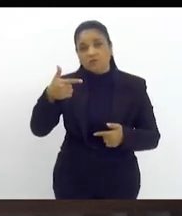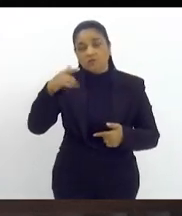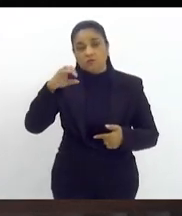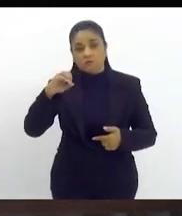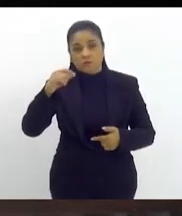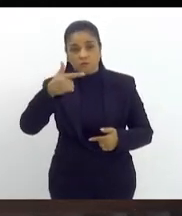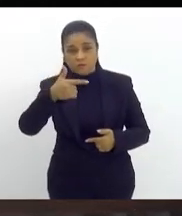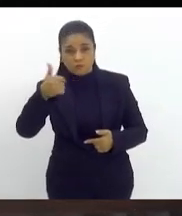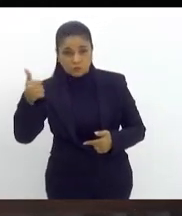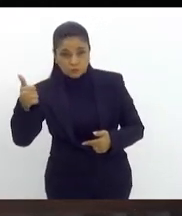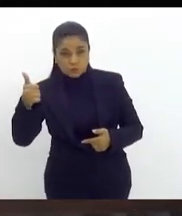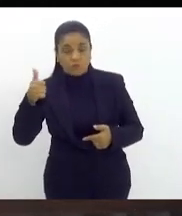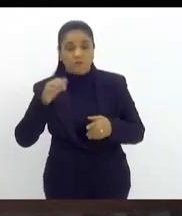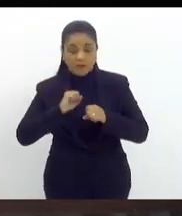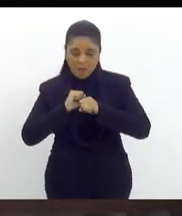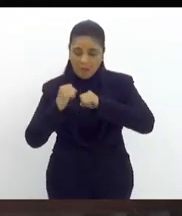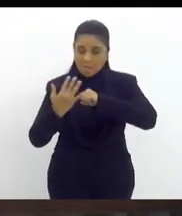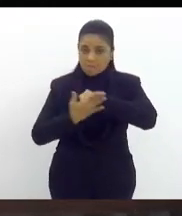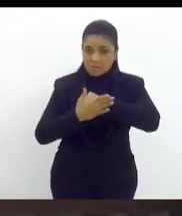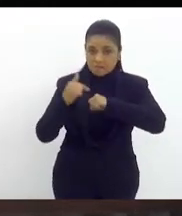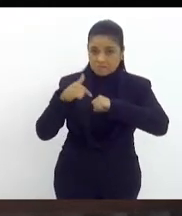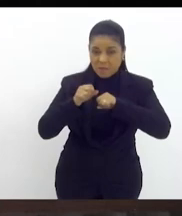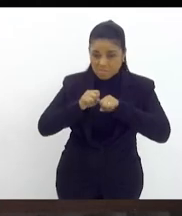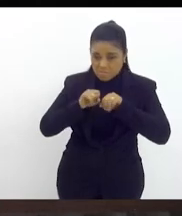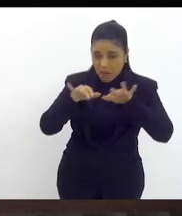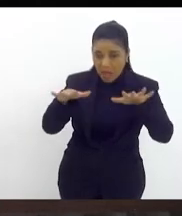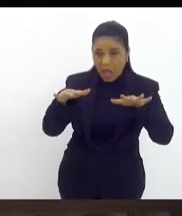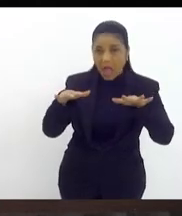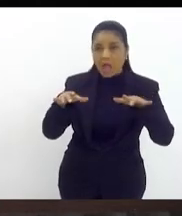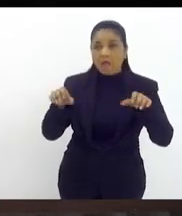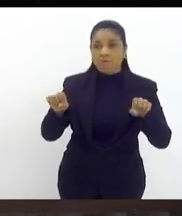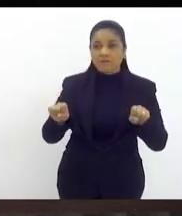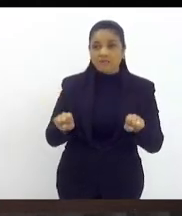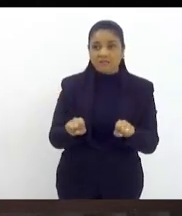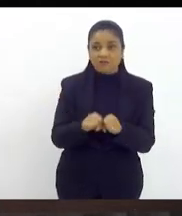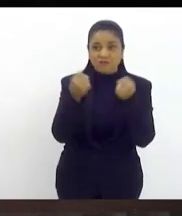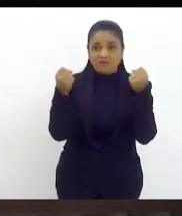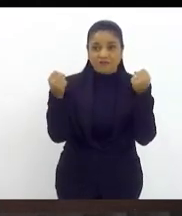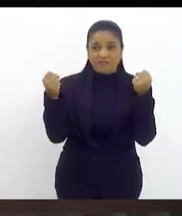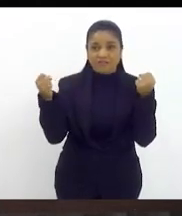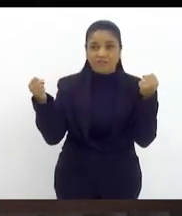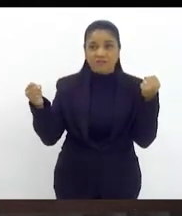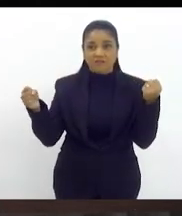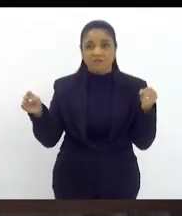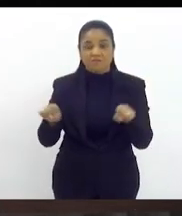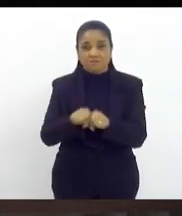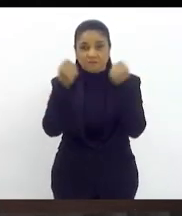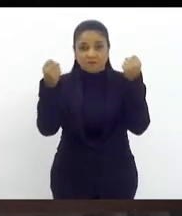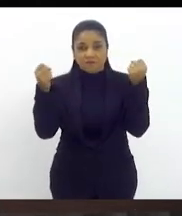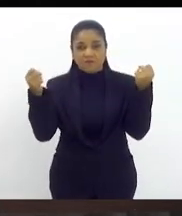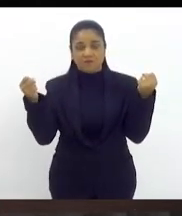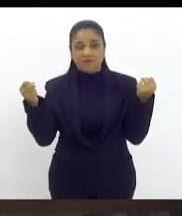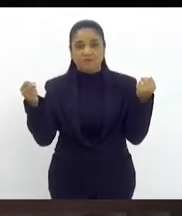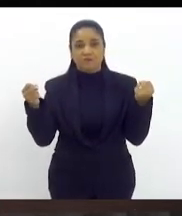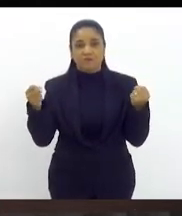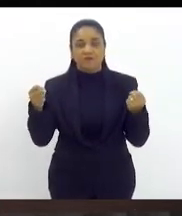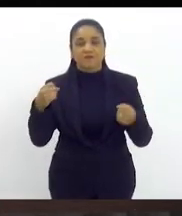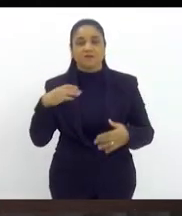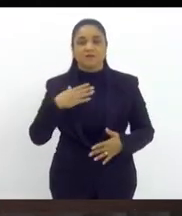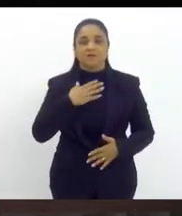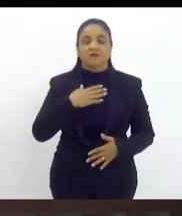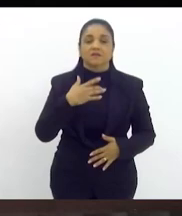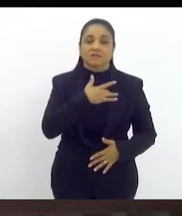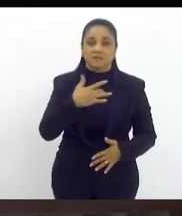indubitavelmente, nos afetou de várias formas, entre elas, a nossa saúde mental. Porém,